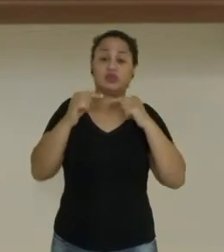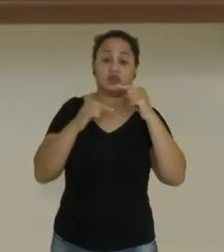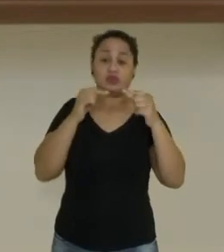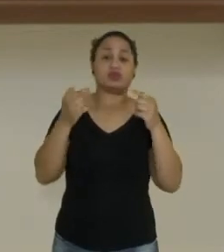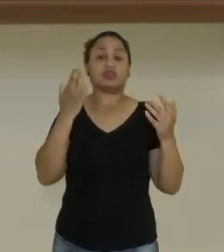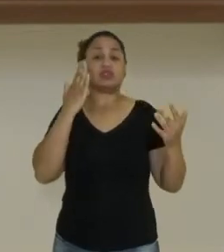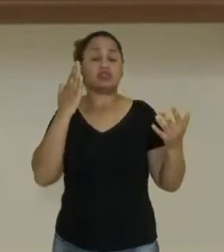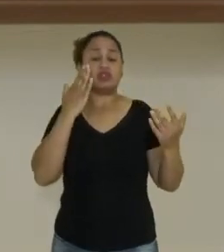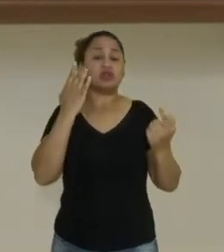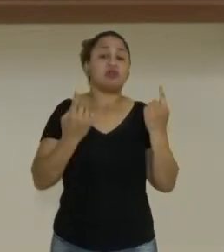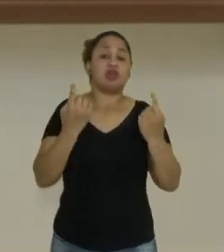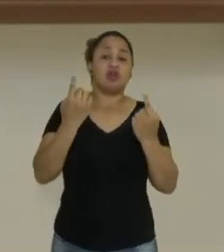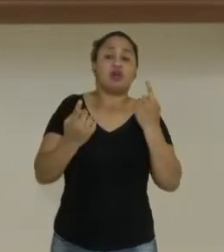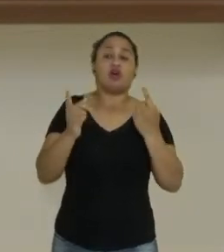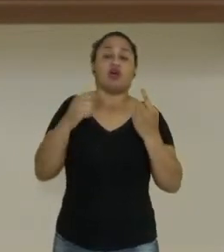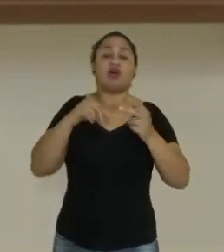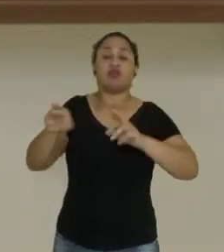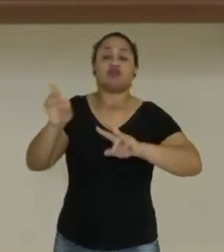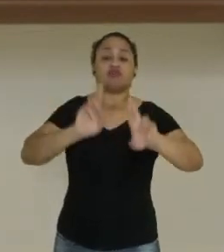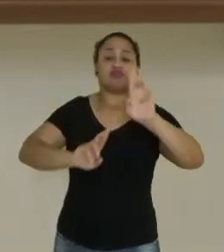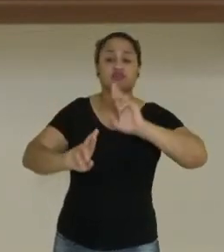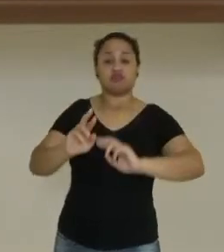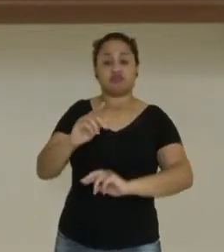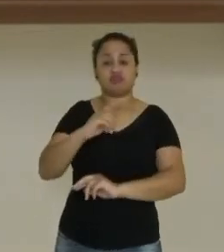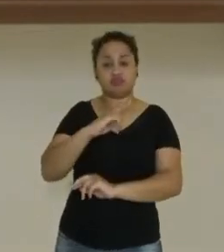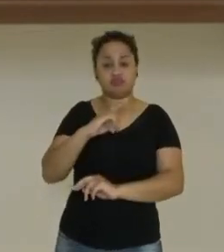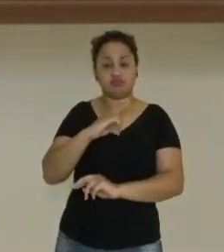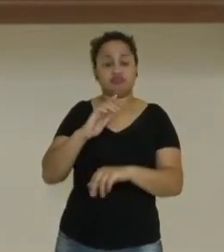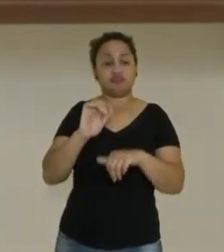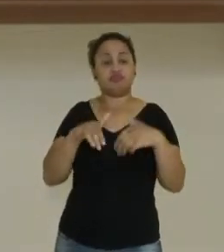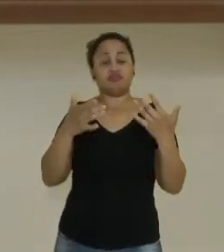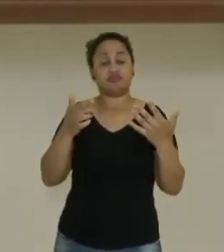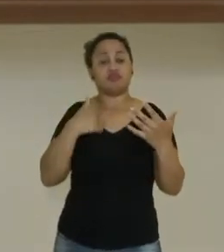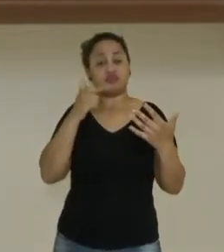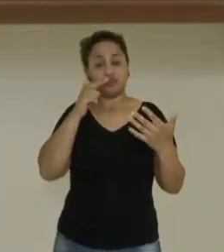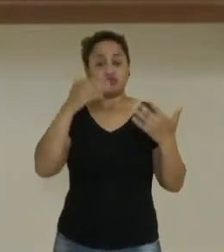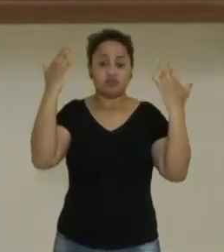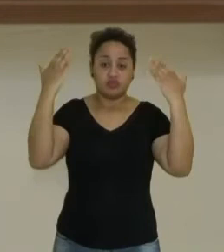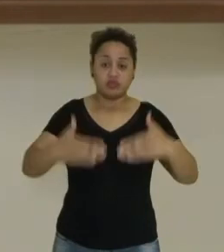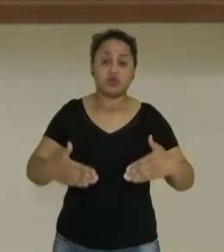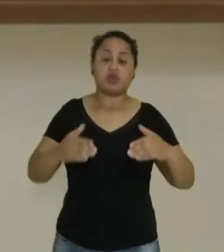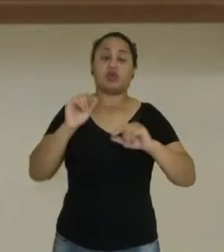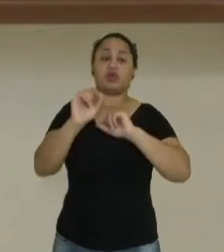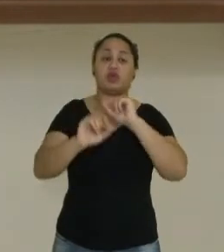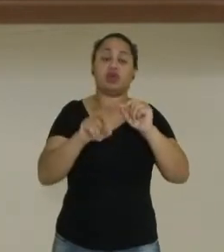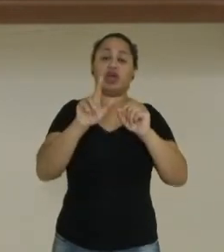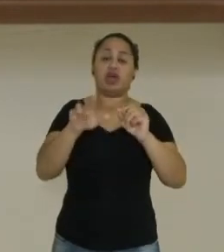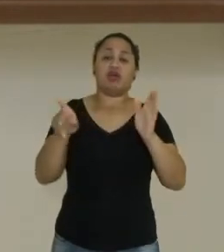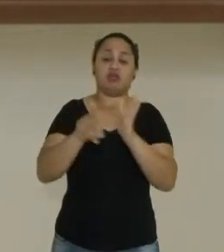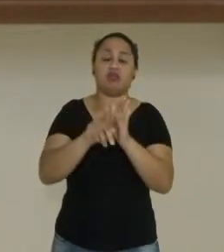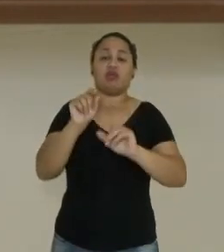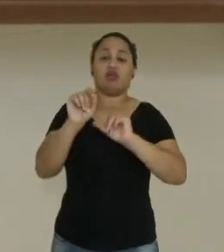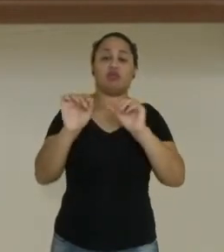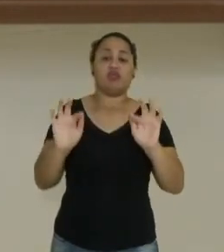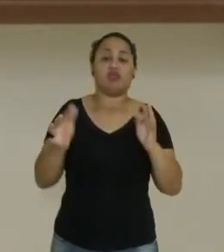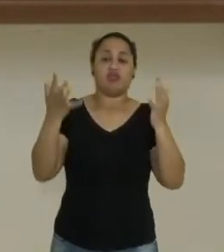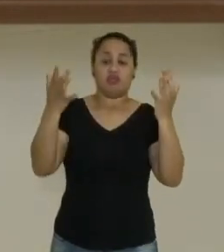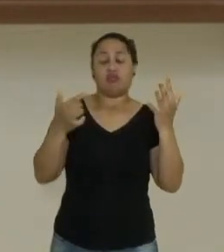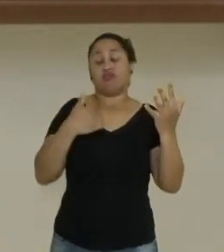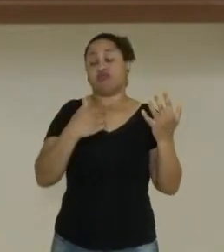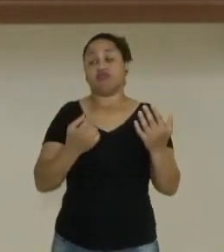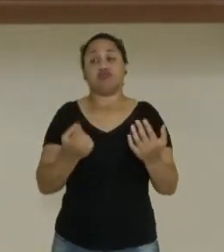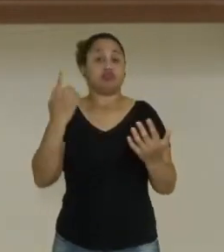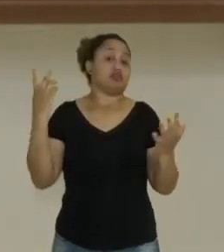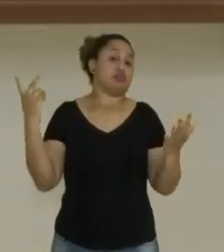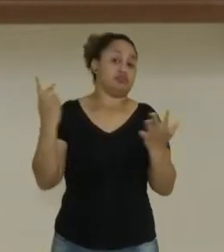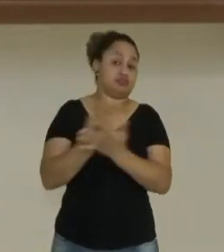prever qual que será o resultado. Então, a gente comprova que trata-se de um fenômeno aleatório,